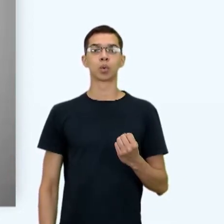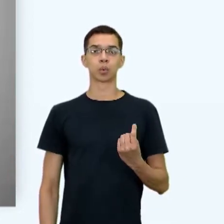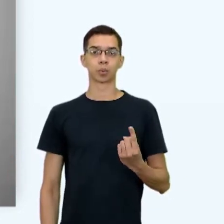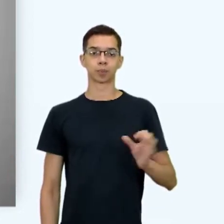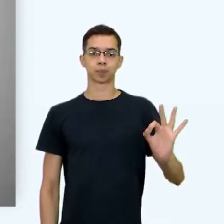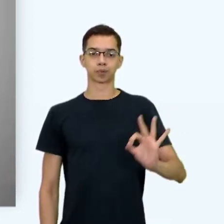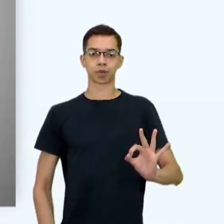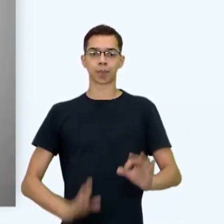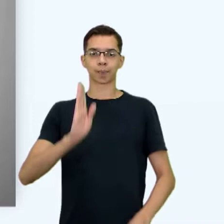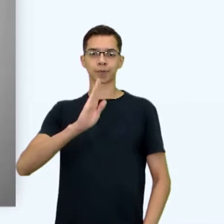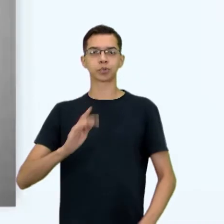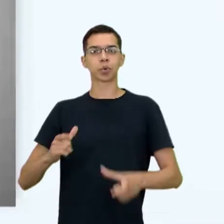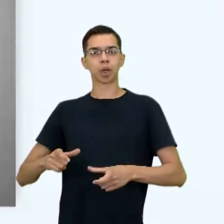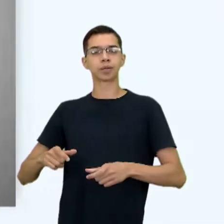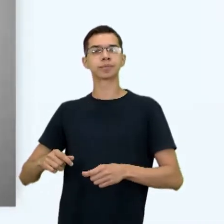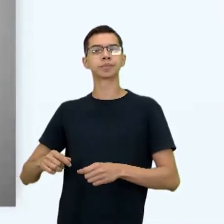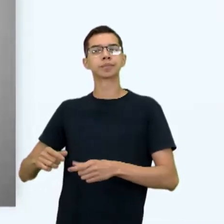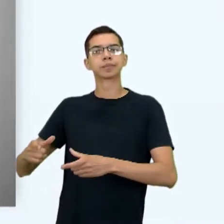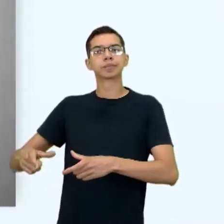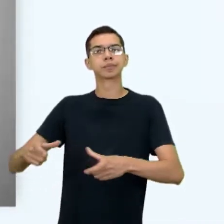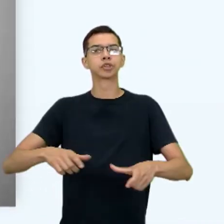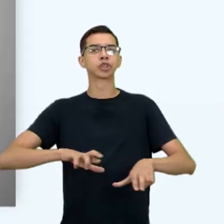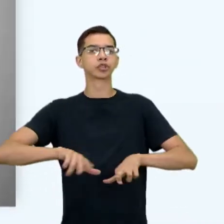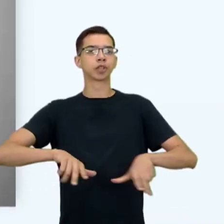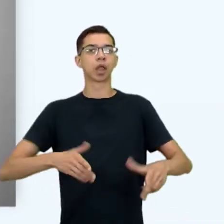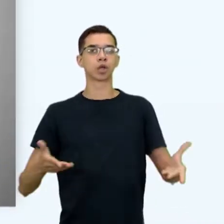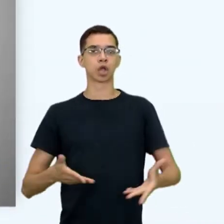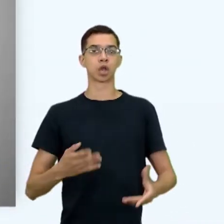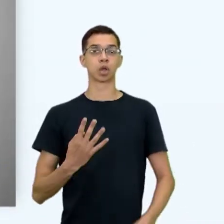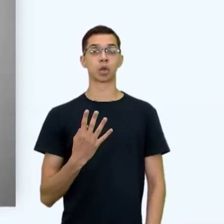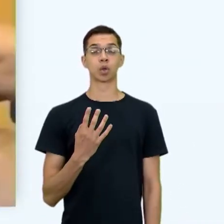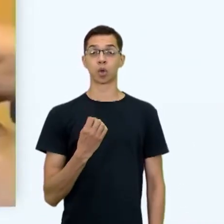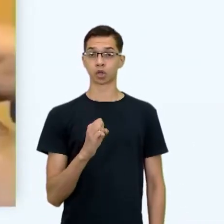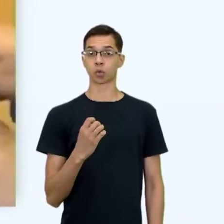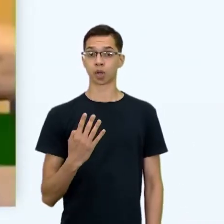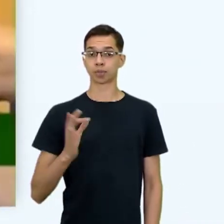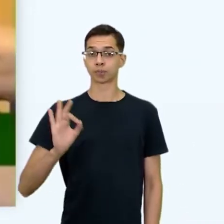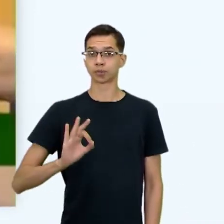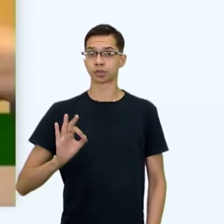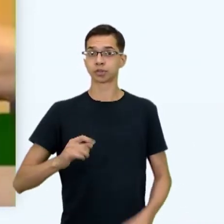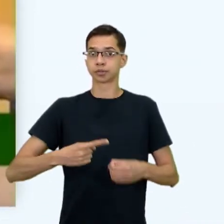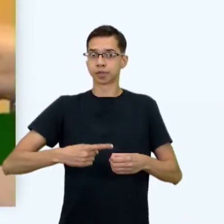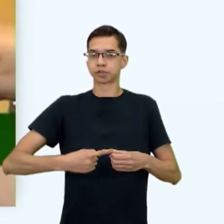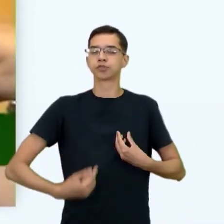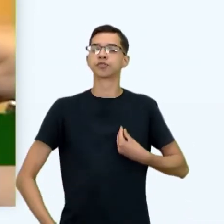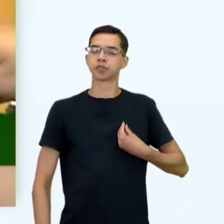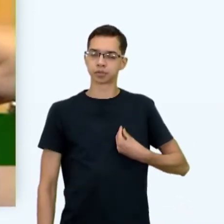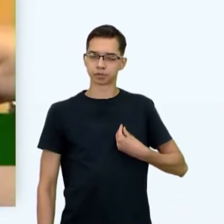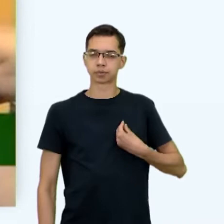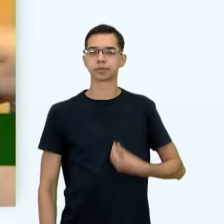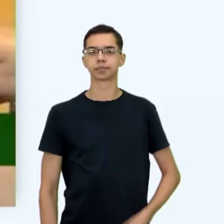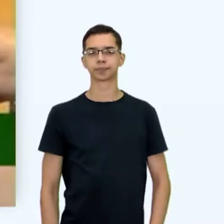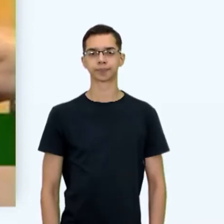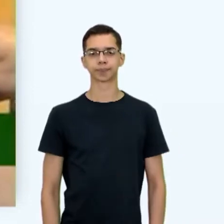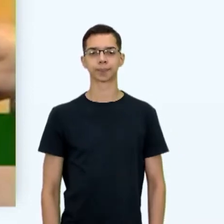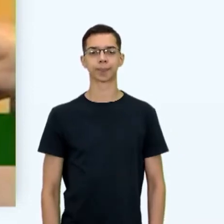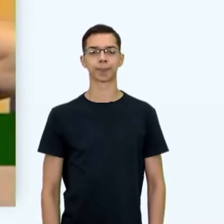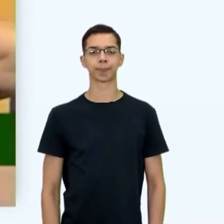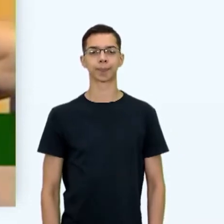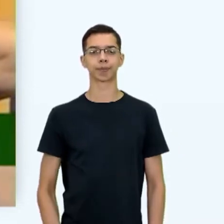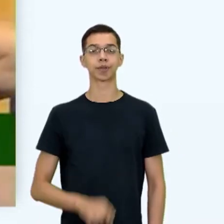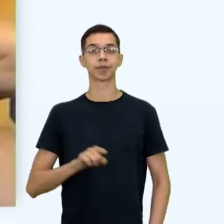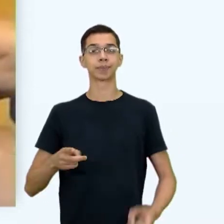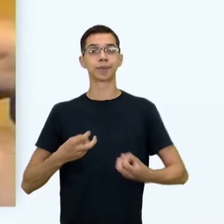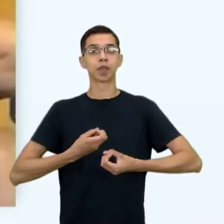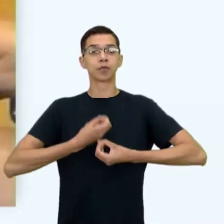urbanas. Agora, são 84%. O que nós esperamos é que a produção dessas